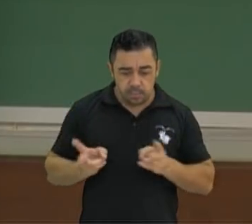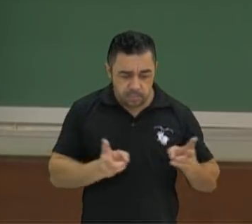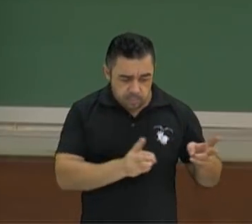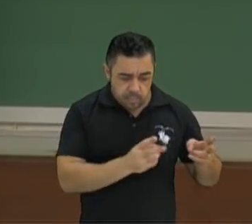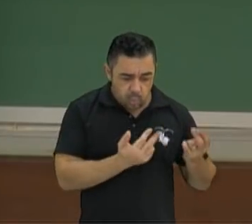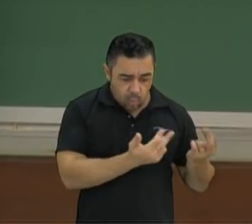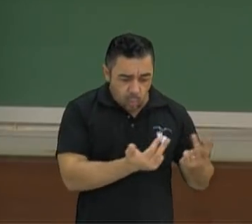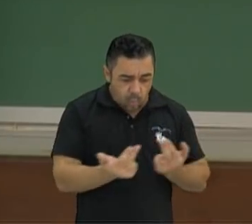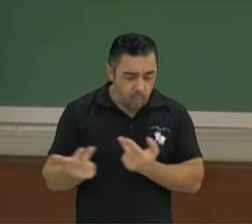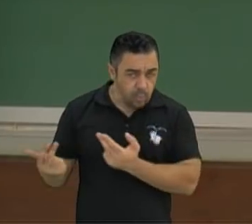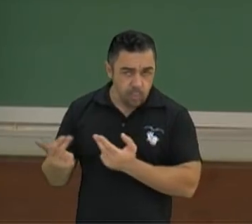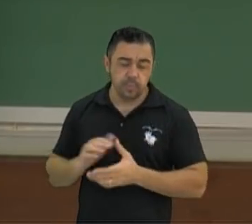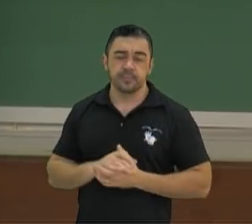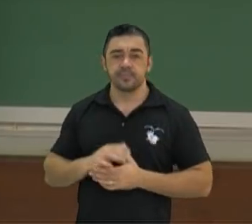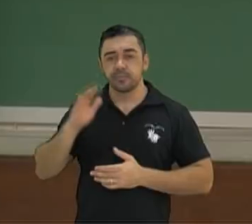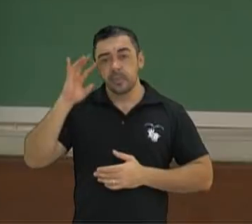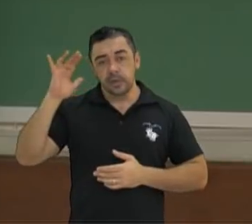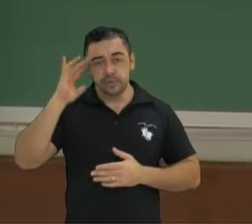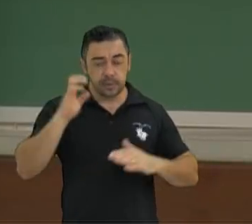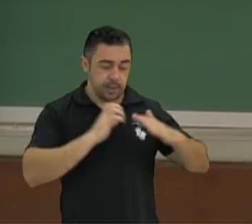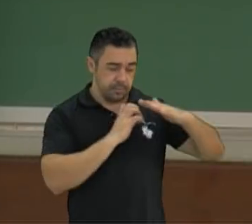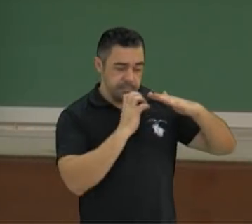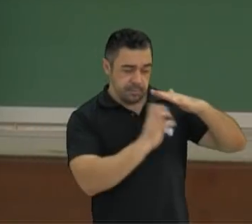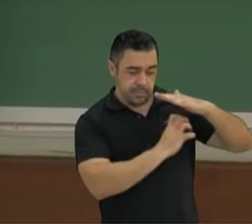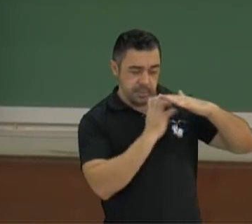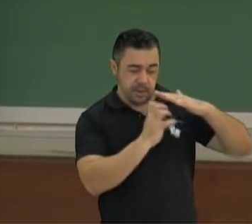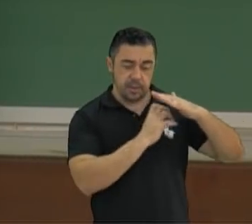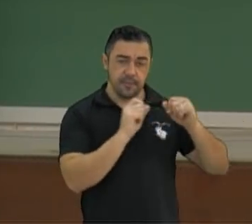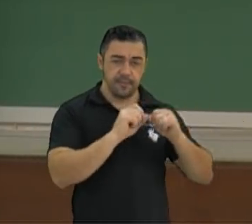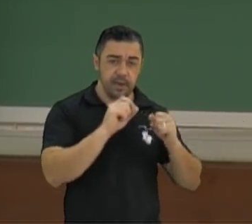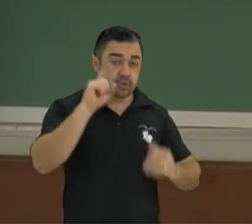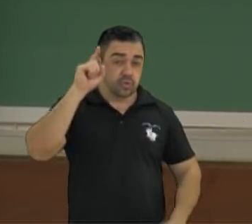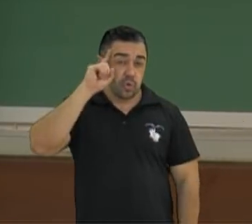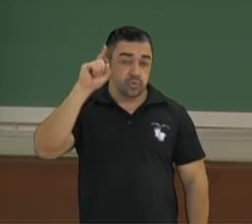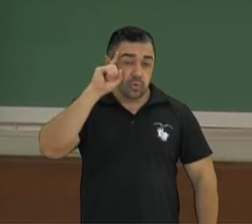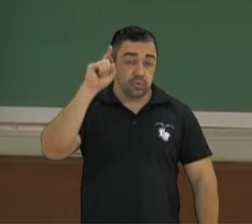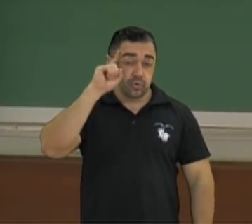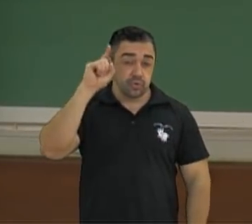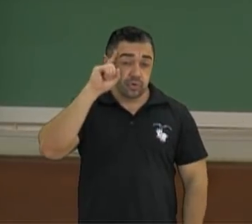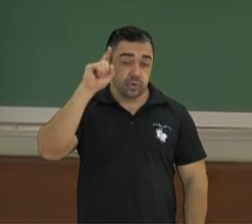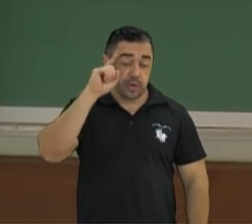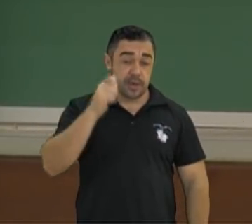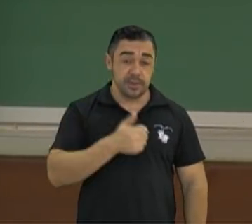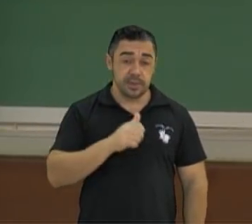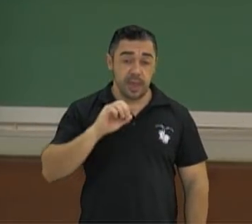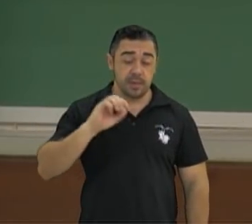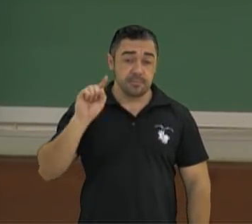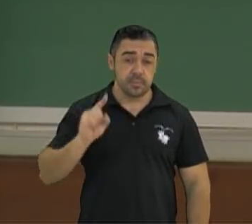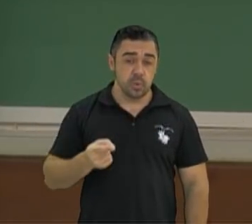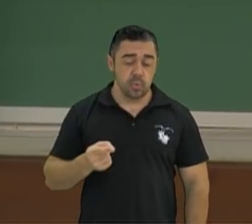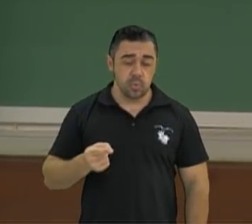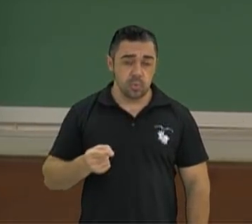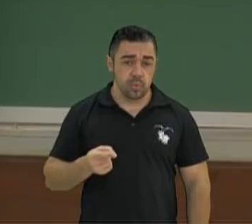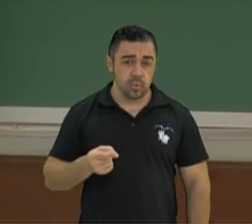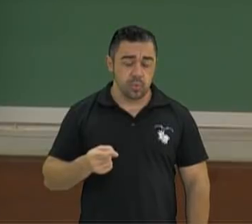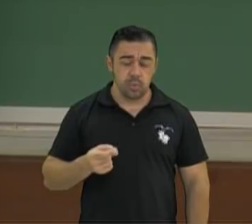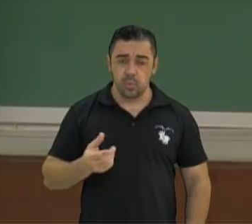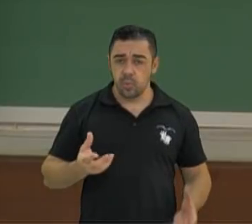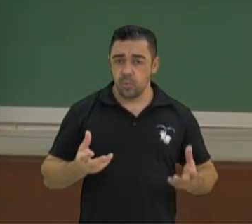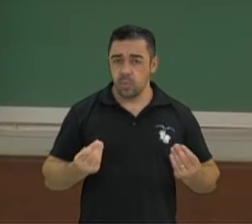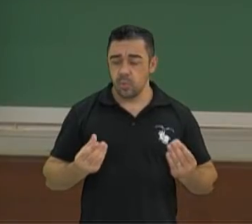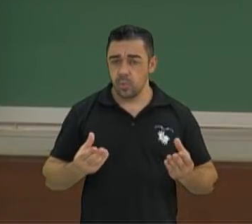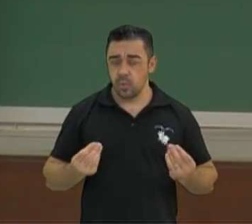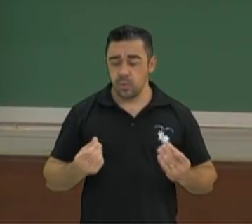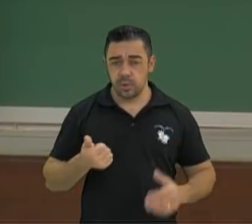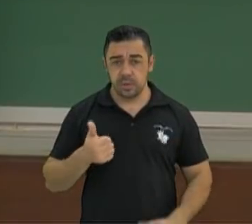uma empresa, uma indústria farmacêutica que produz todos os dias 10 mil cápsulas de remédio. 10 mil é muita coisa, hein,